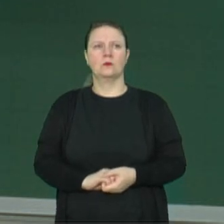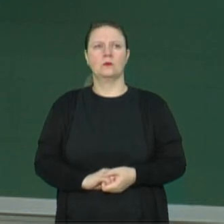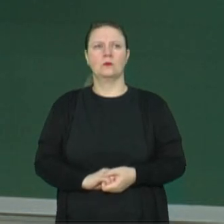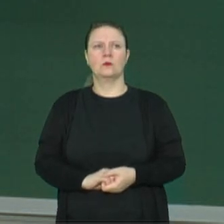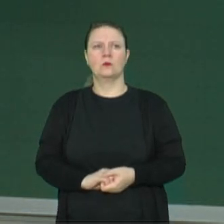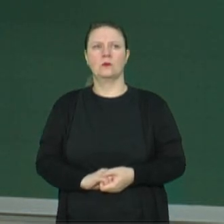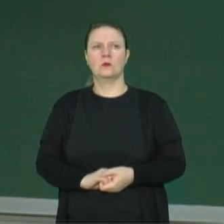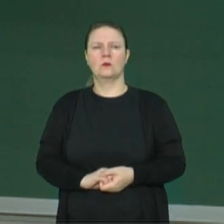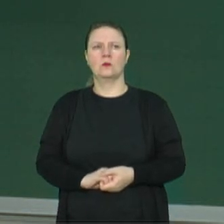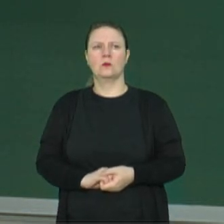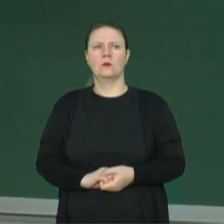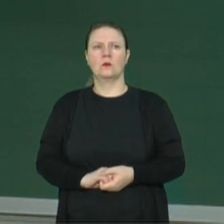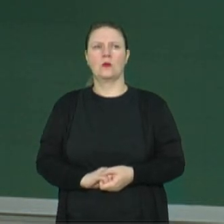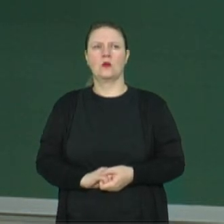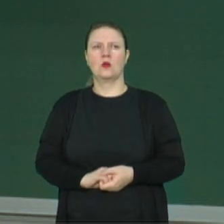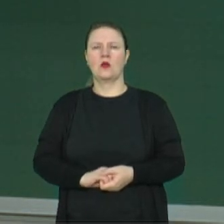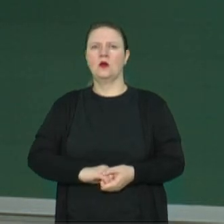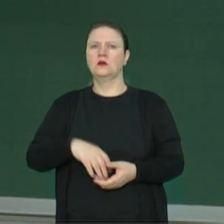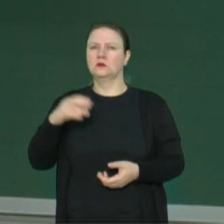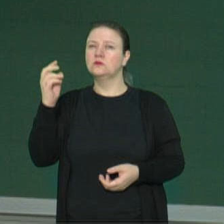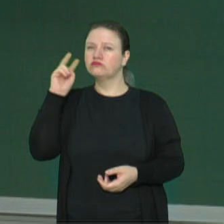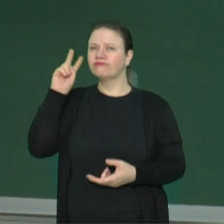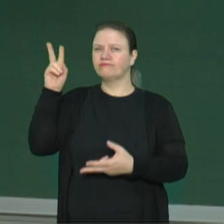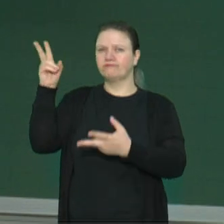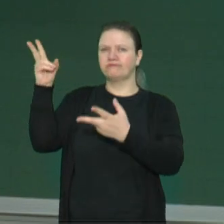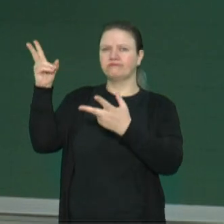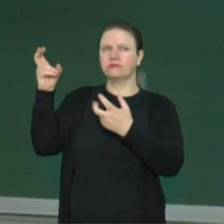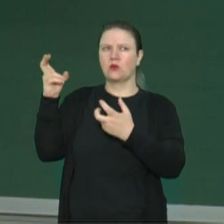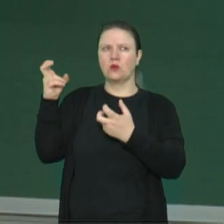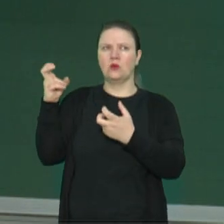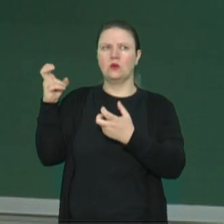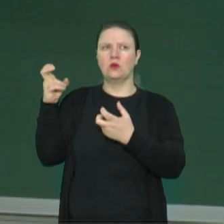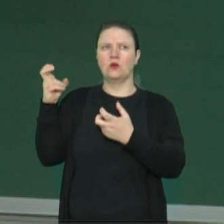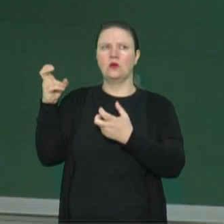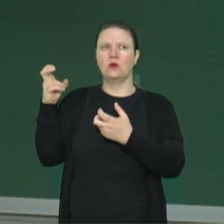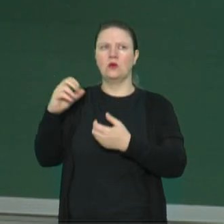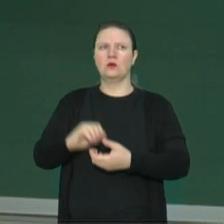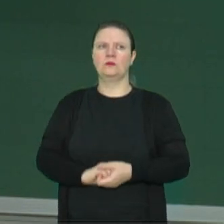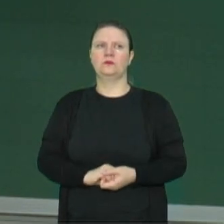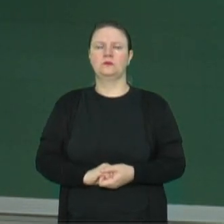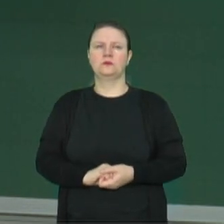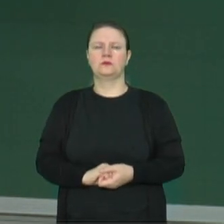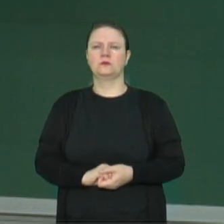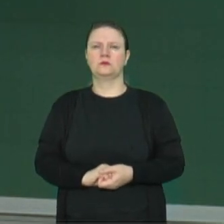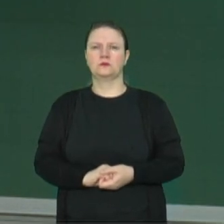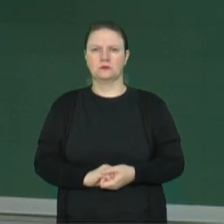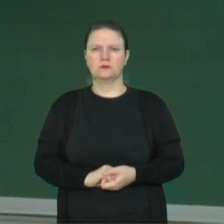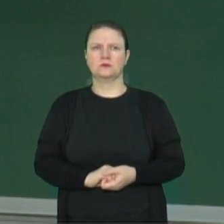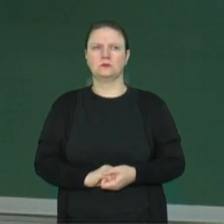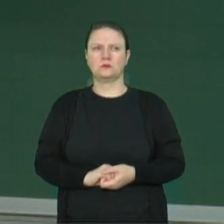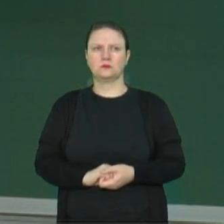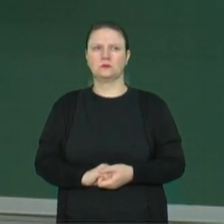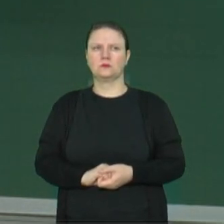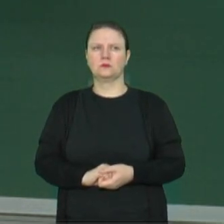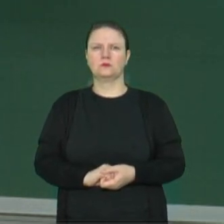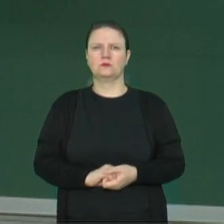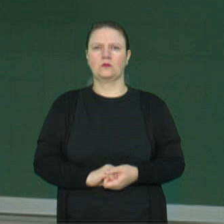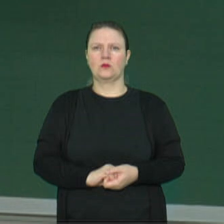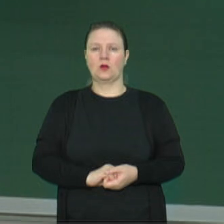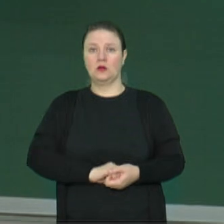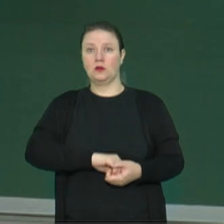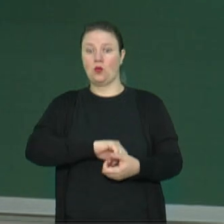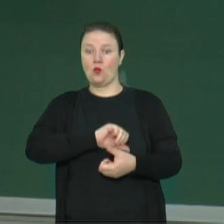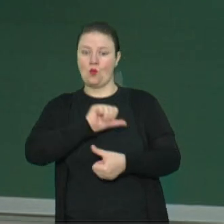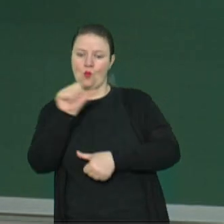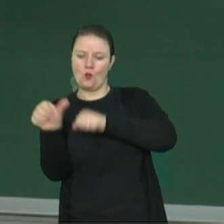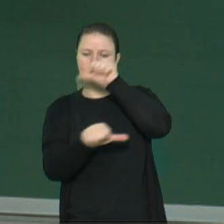está envolvendo o atleta adversário no meio das pernas, né, o que está em pé conseguiu se desvencilhar e girar e ficando de lado. Então